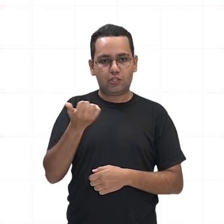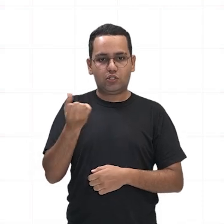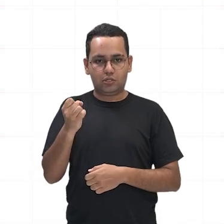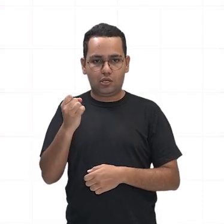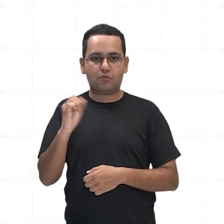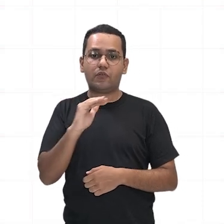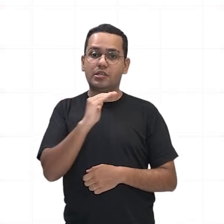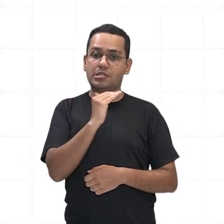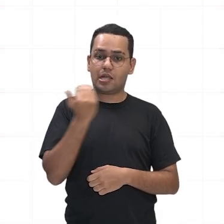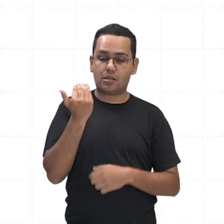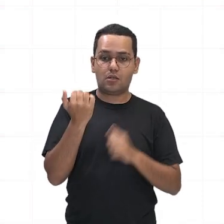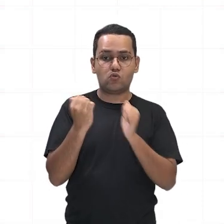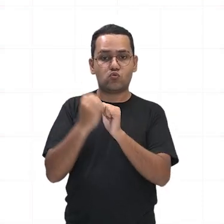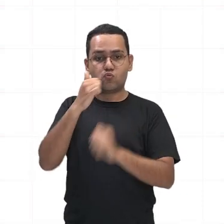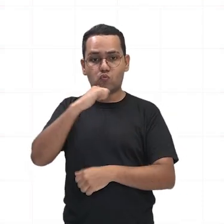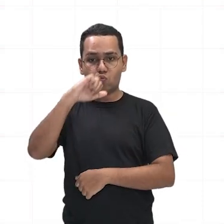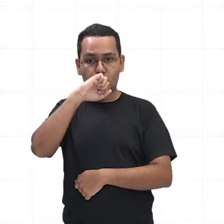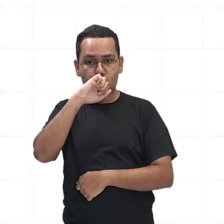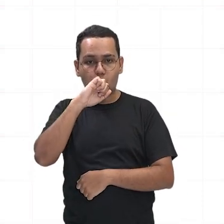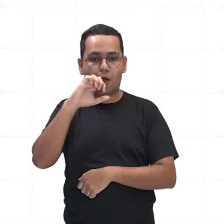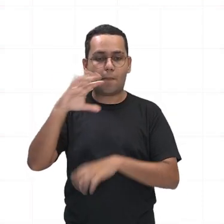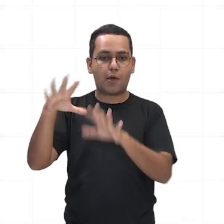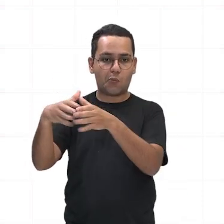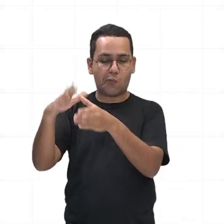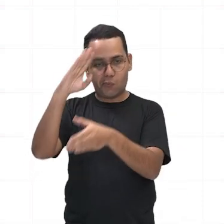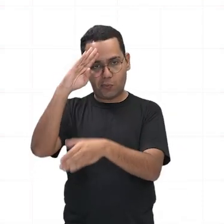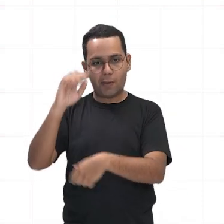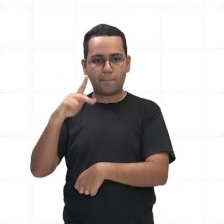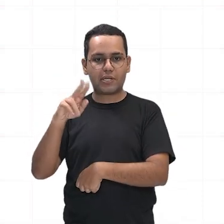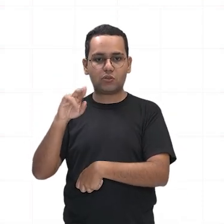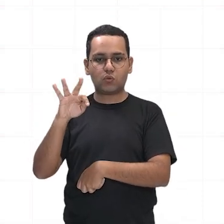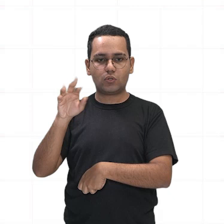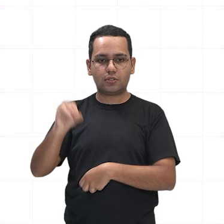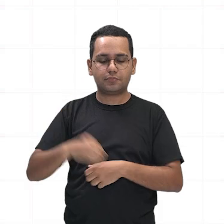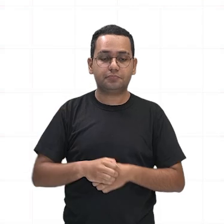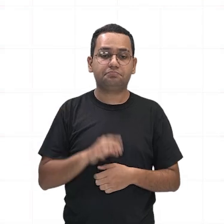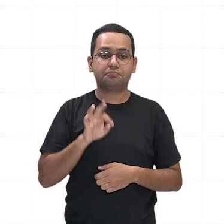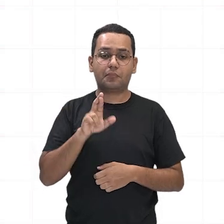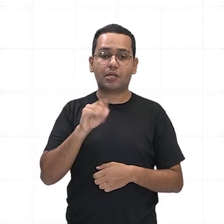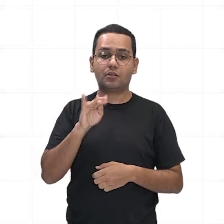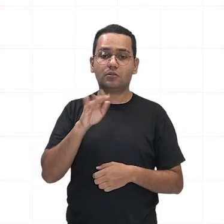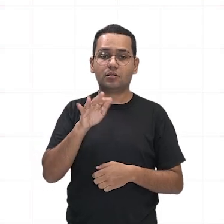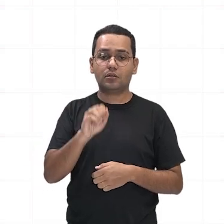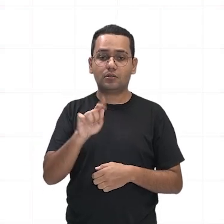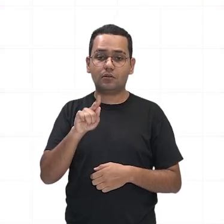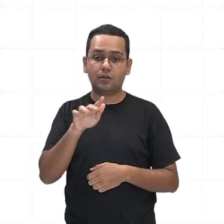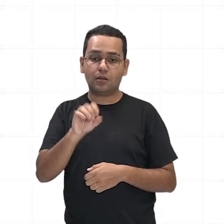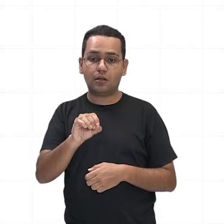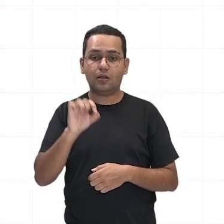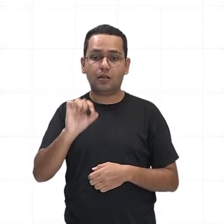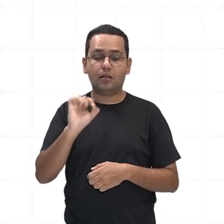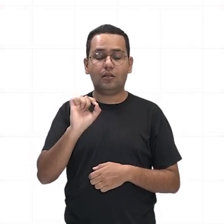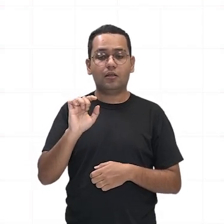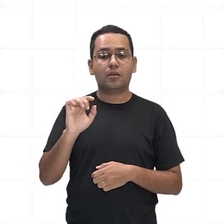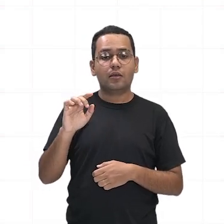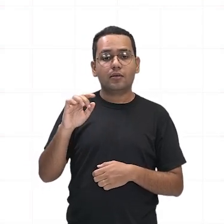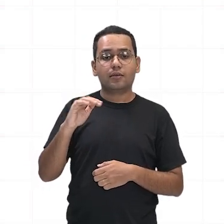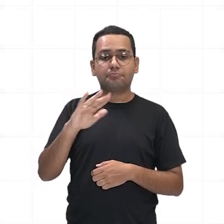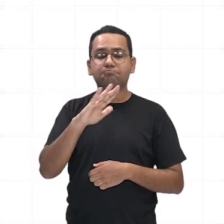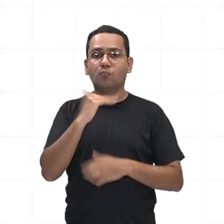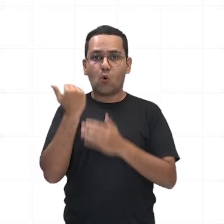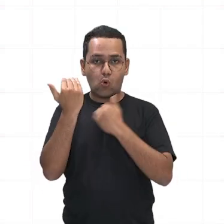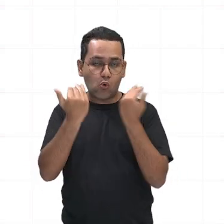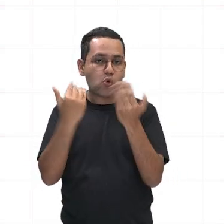guarda pretoriana. O Treboniano Galo, também assassinado por sua própria tropa. E o